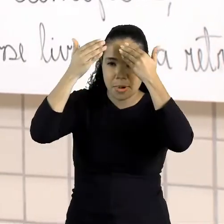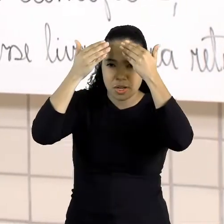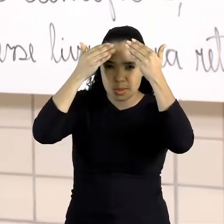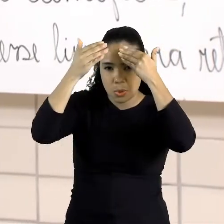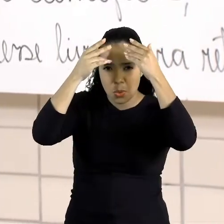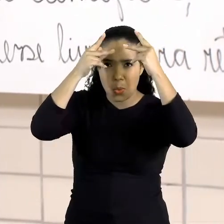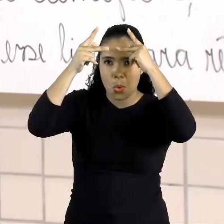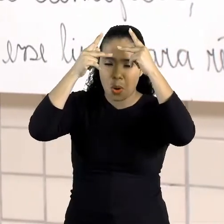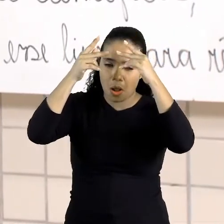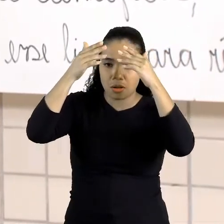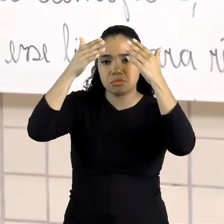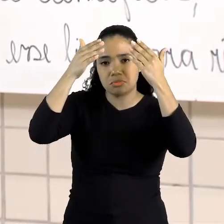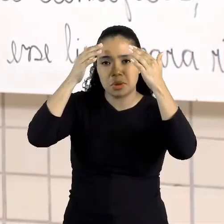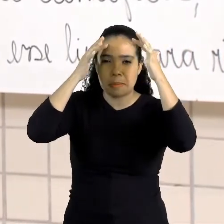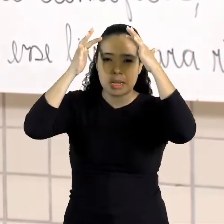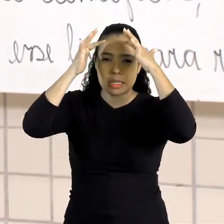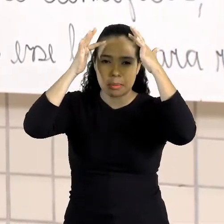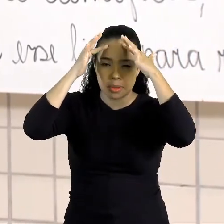os pensamentos.